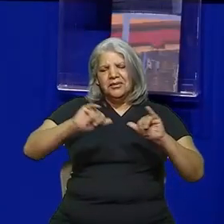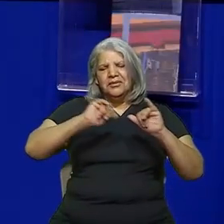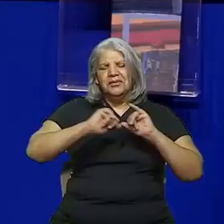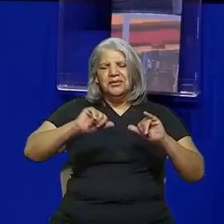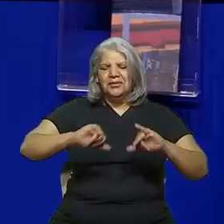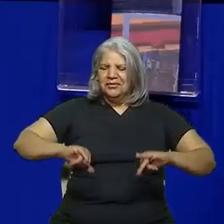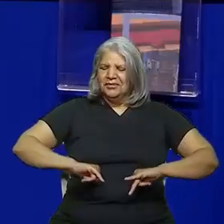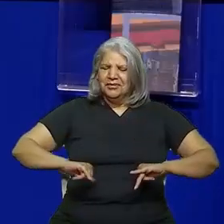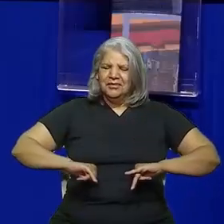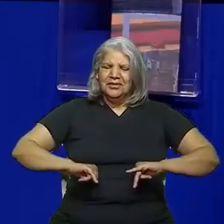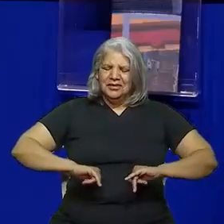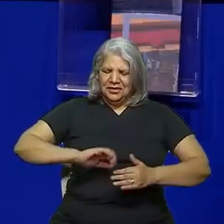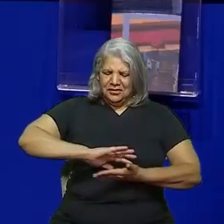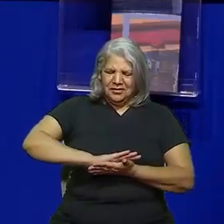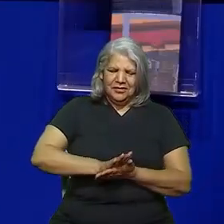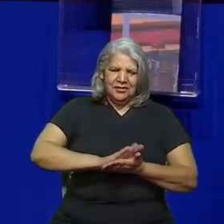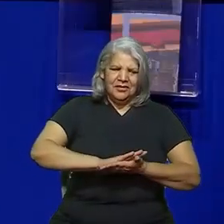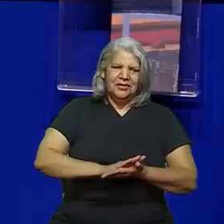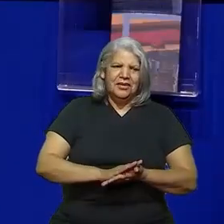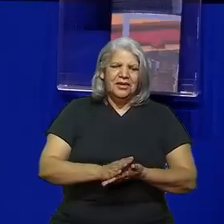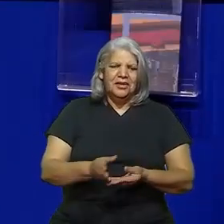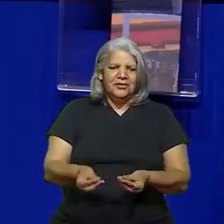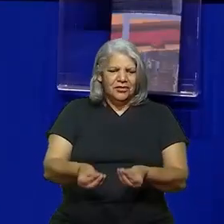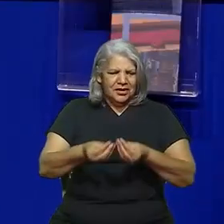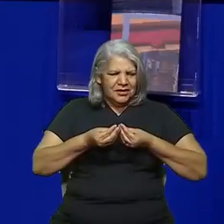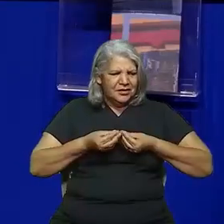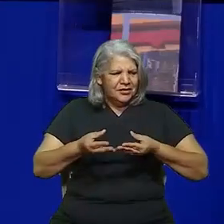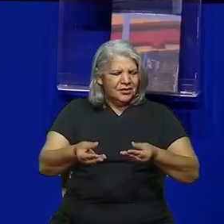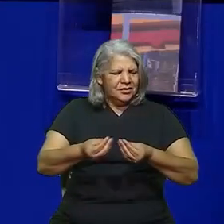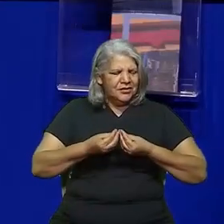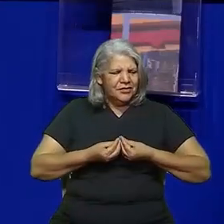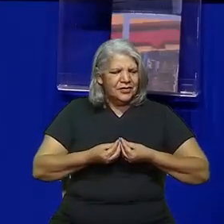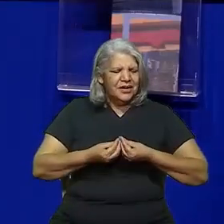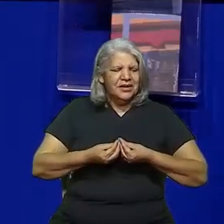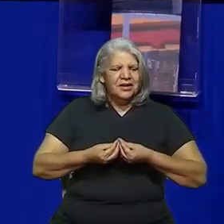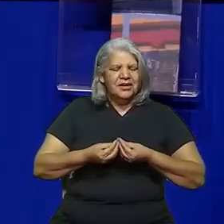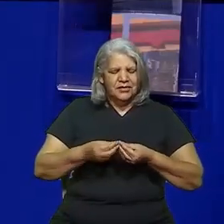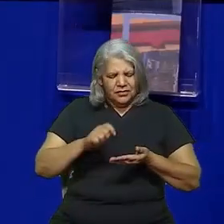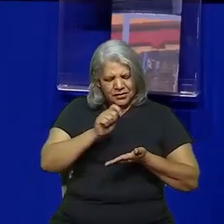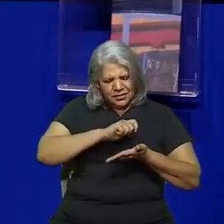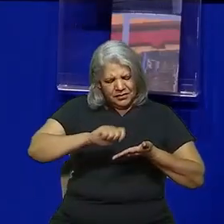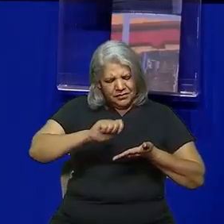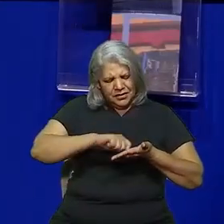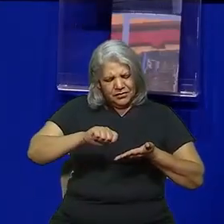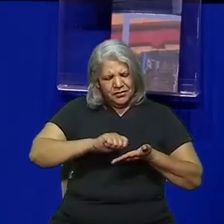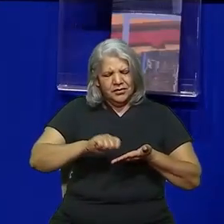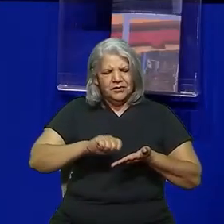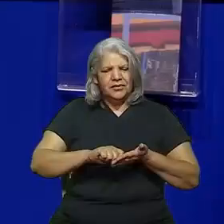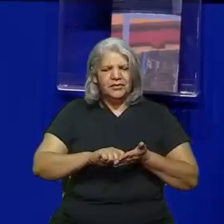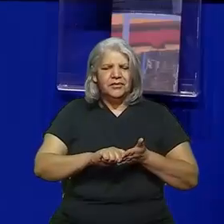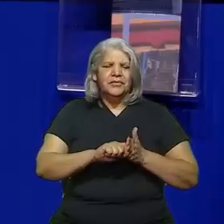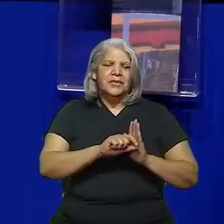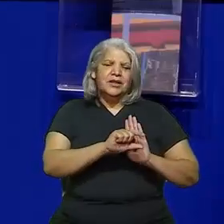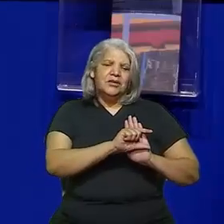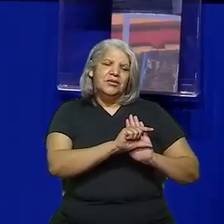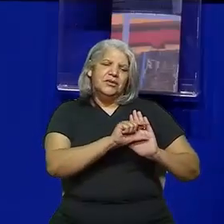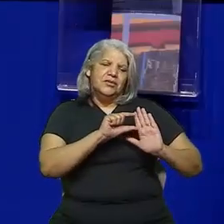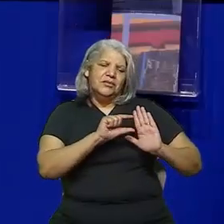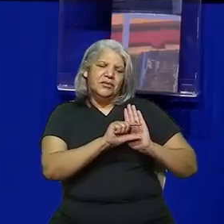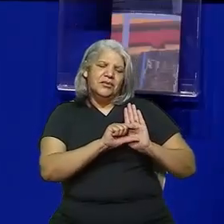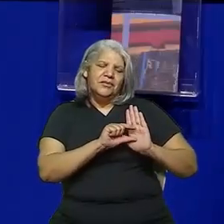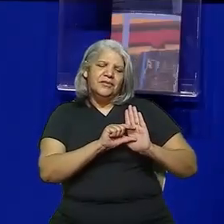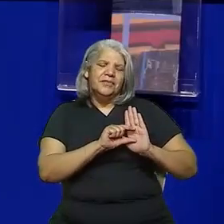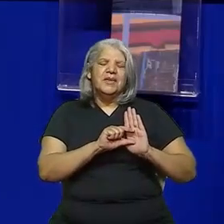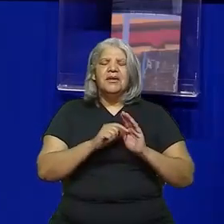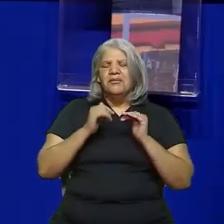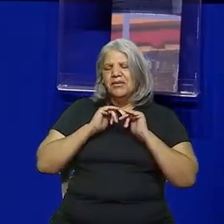sofrido. E eu fui recebendo aquilo e condensei em 2 capítulos. Então, eu falei: não,